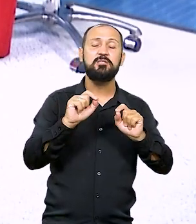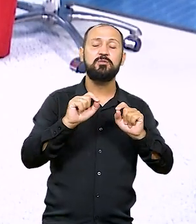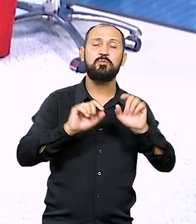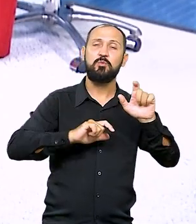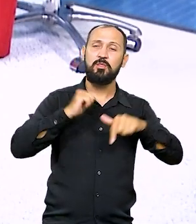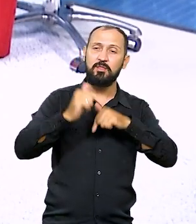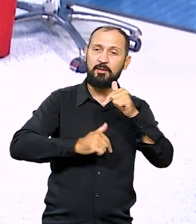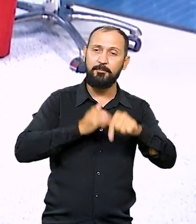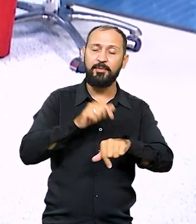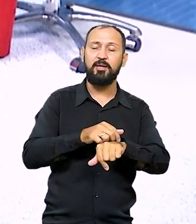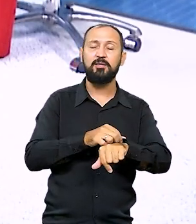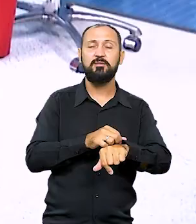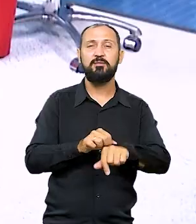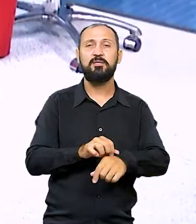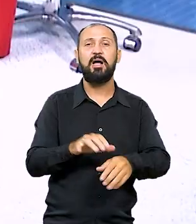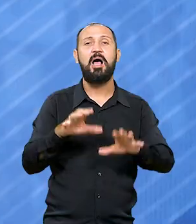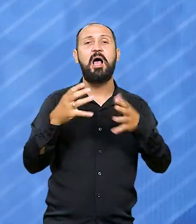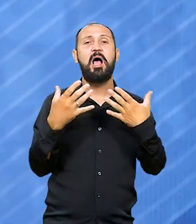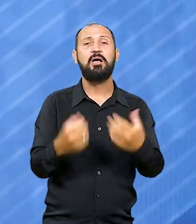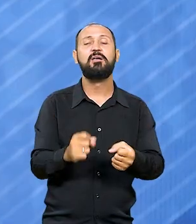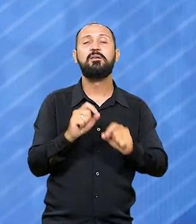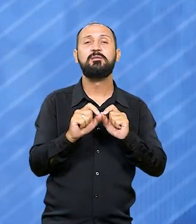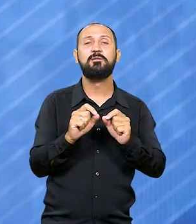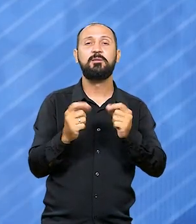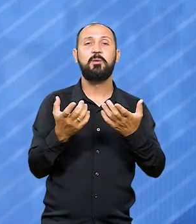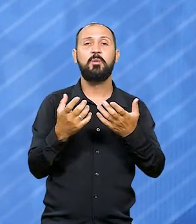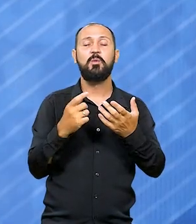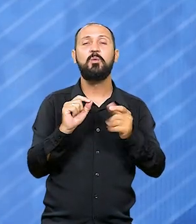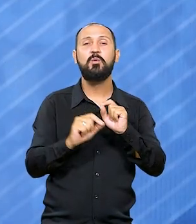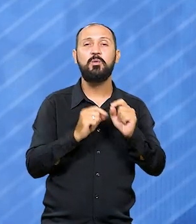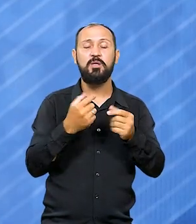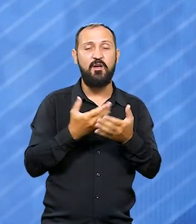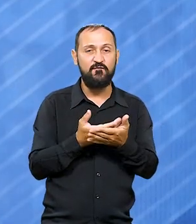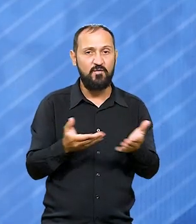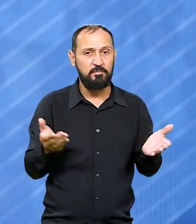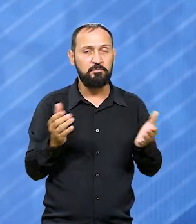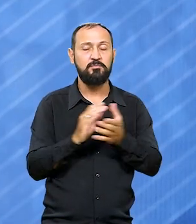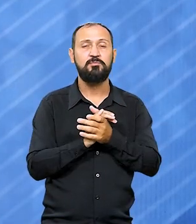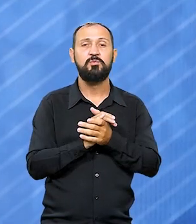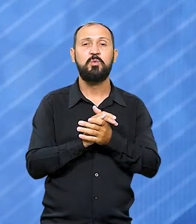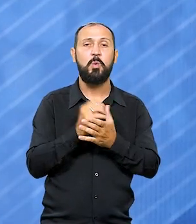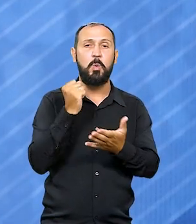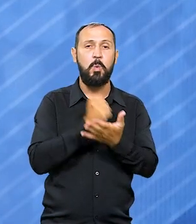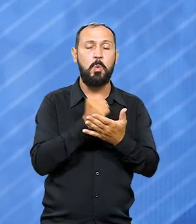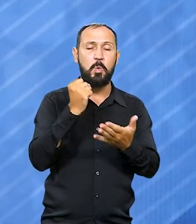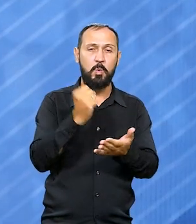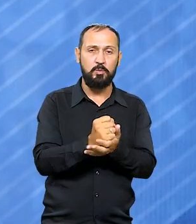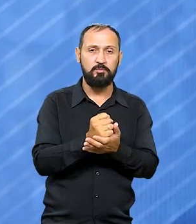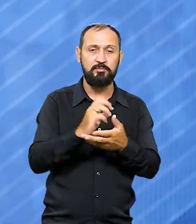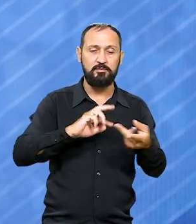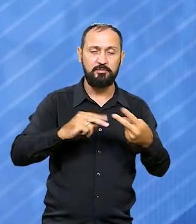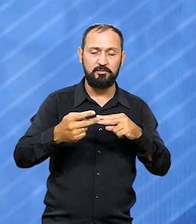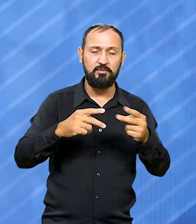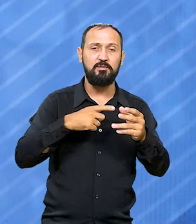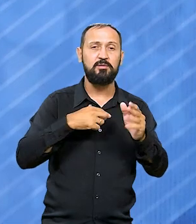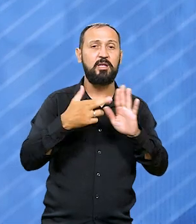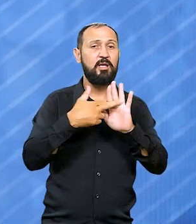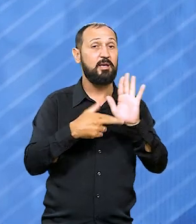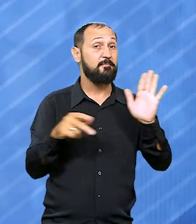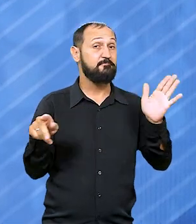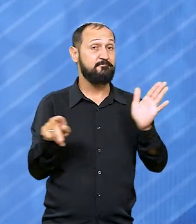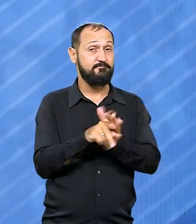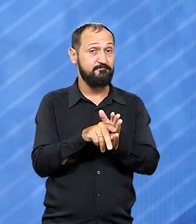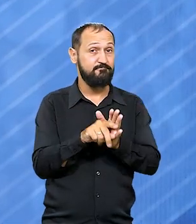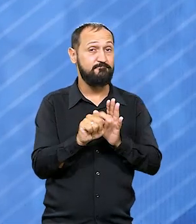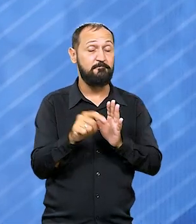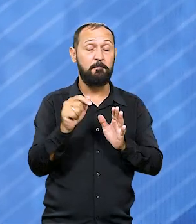Na necessidade do emprego, acabam aceitando o que é oferecido. O contrato temporário